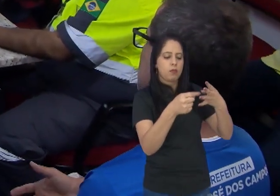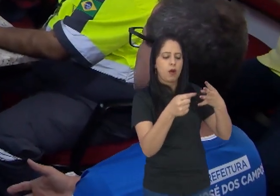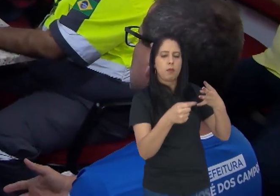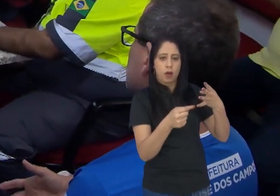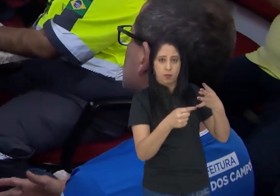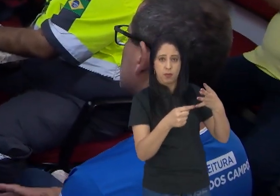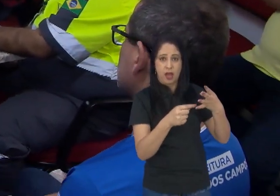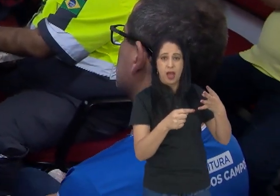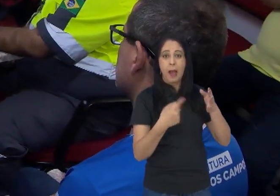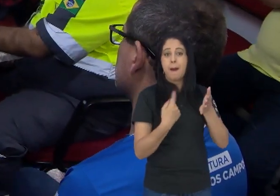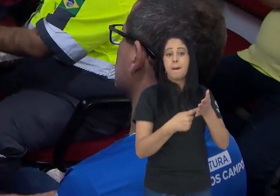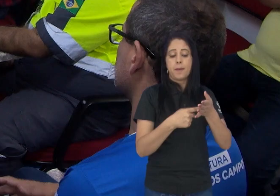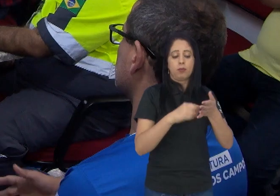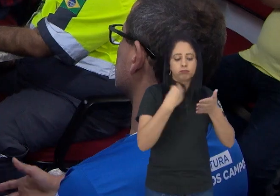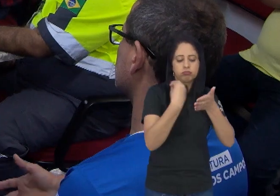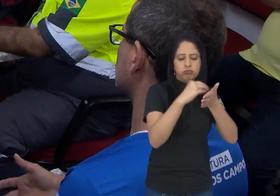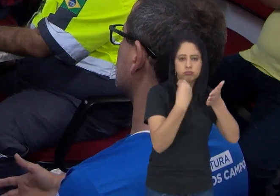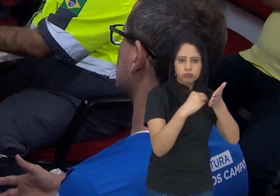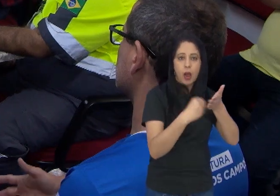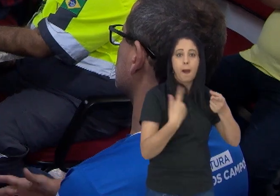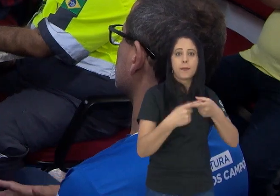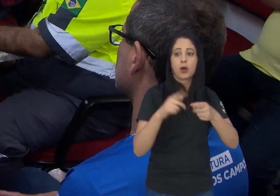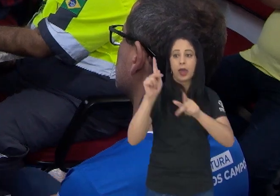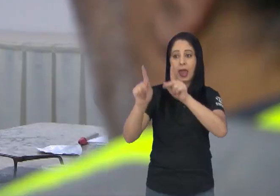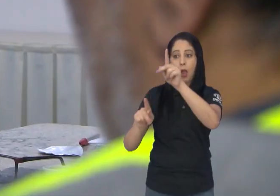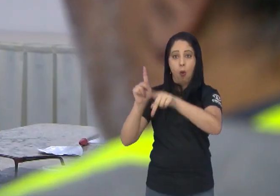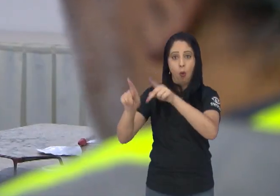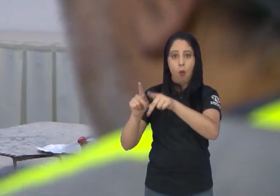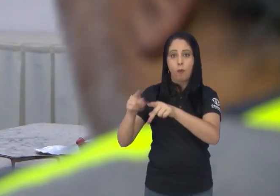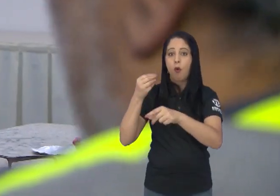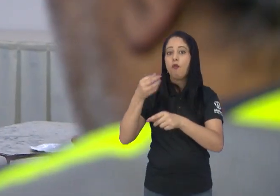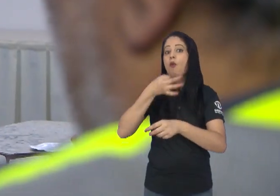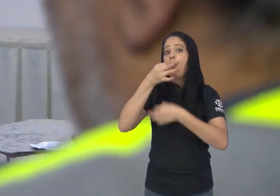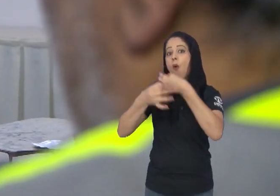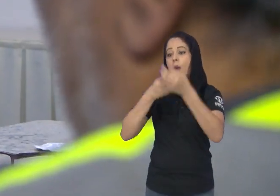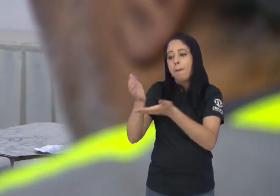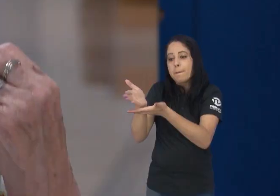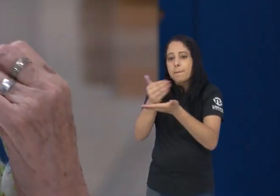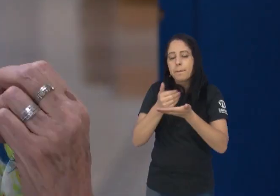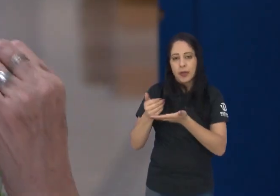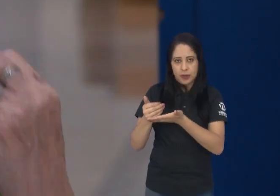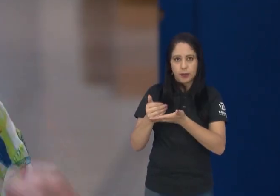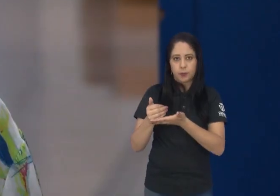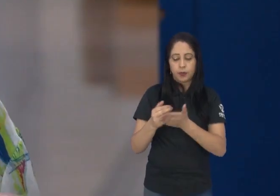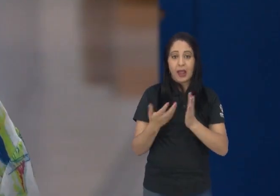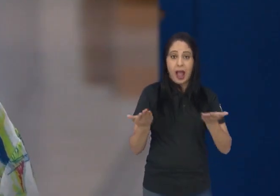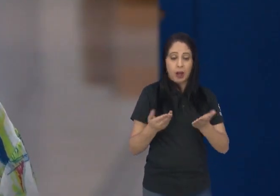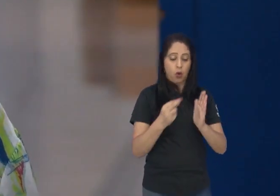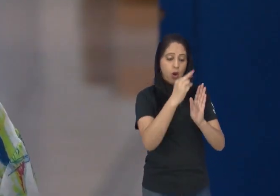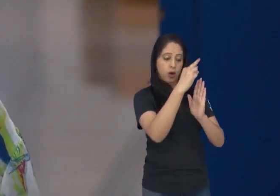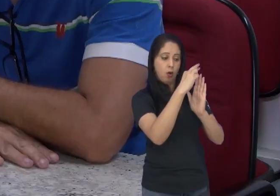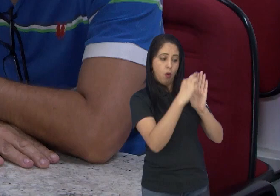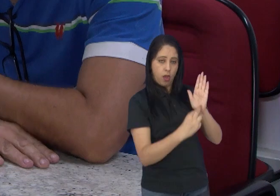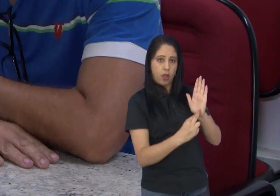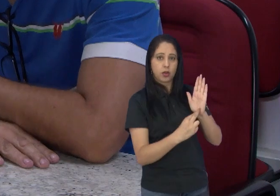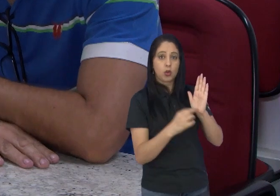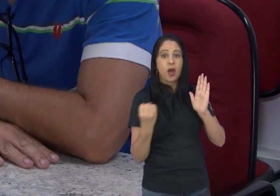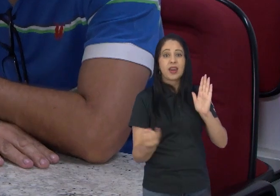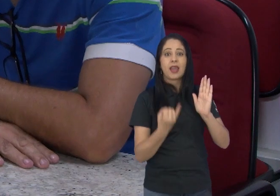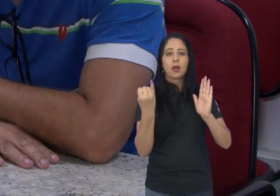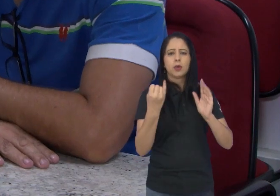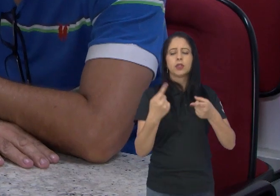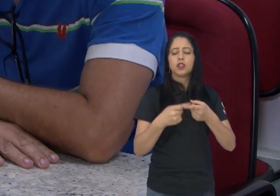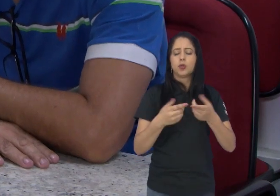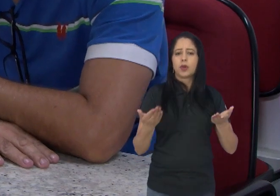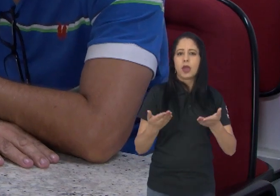sugestões e apontamentos à população. Para os parlamentares, o relatório será importante para servir como um direcionamento para o trabalho que